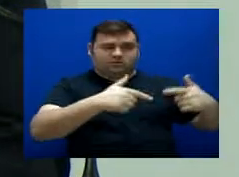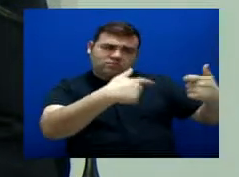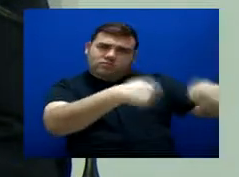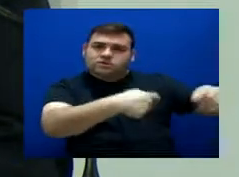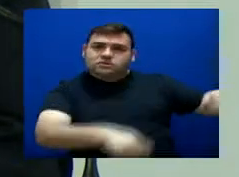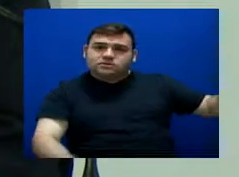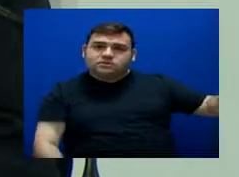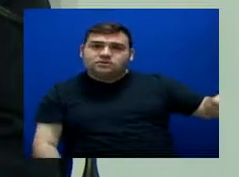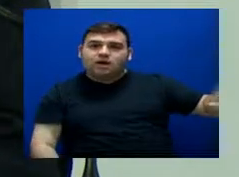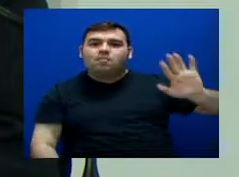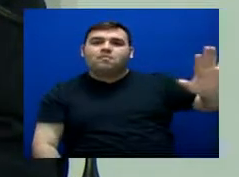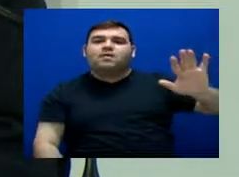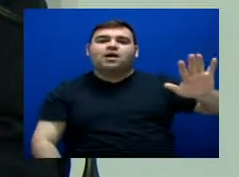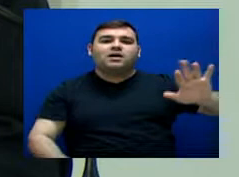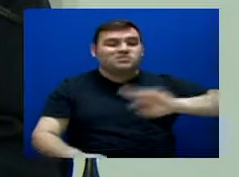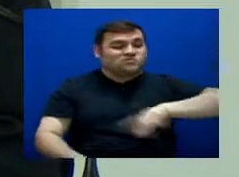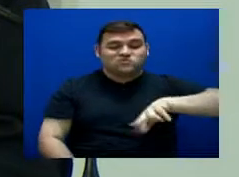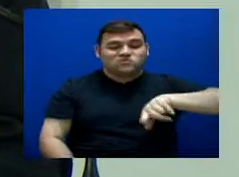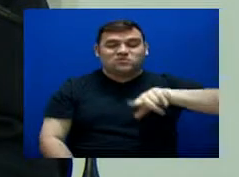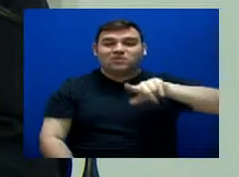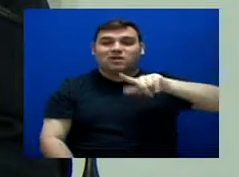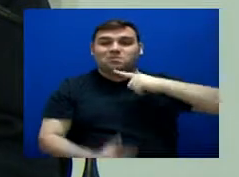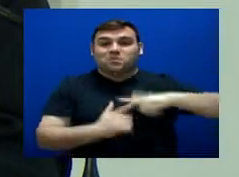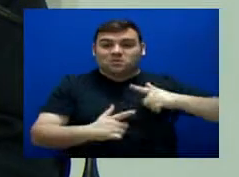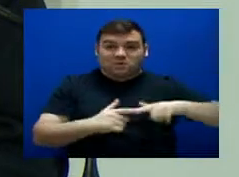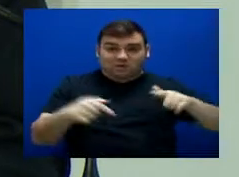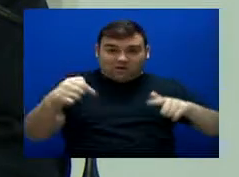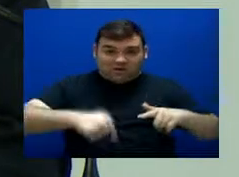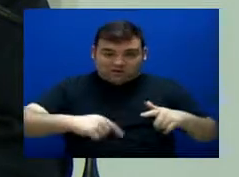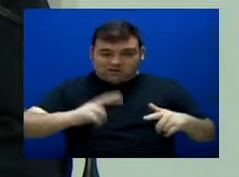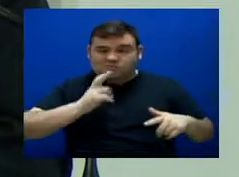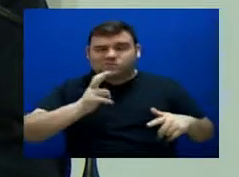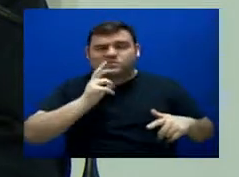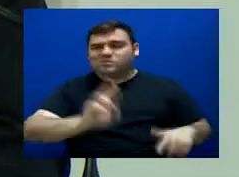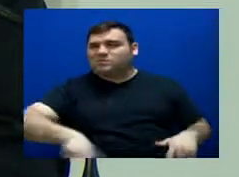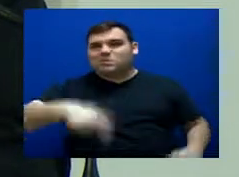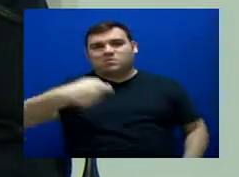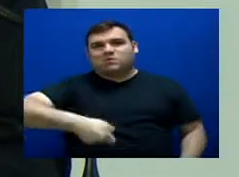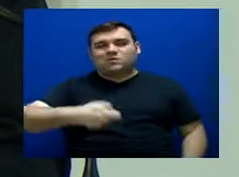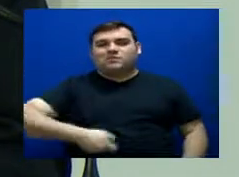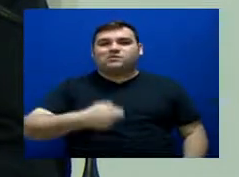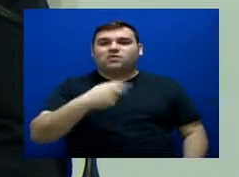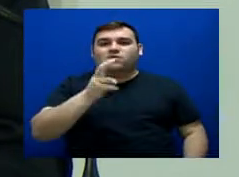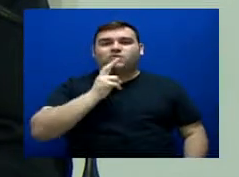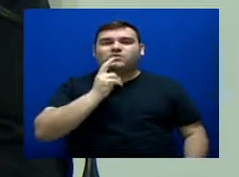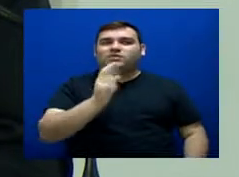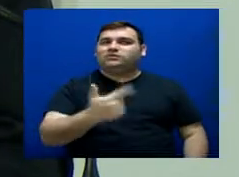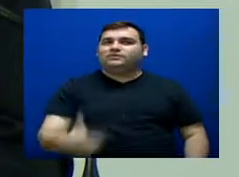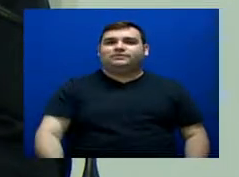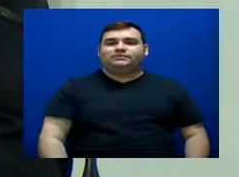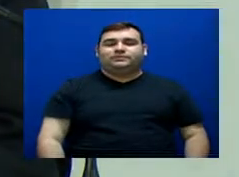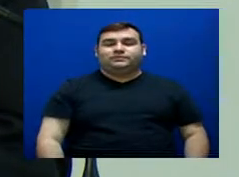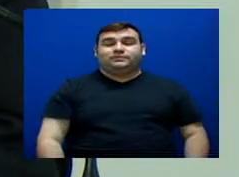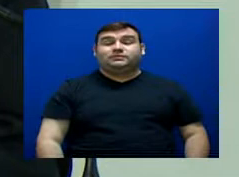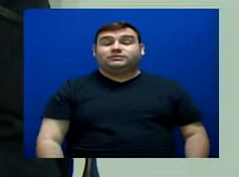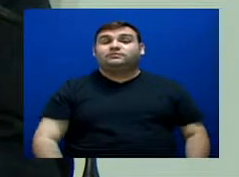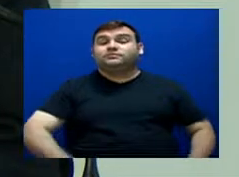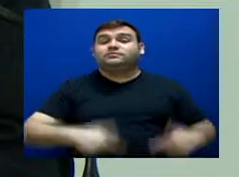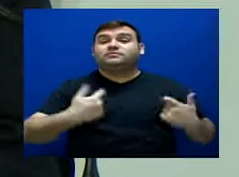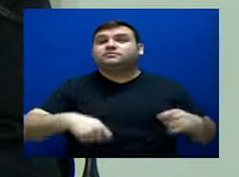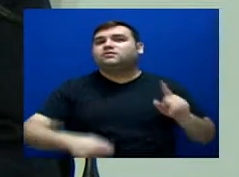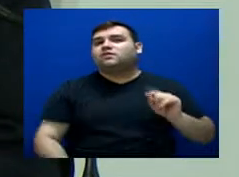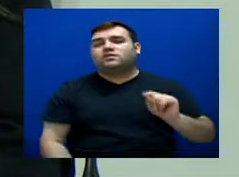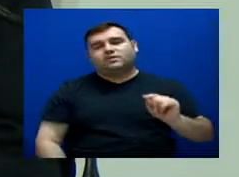não merece, mas não é problema e não é obrigação do prefeito de Sorocaba. No mínimo,